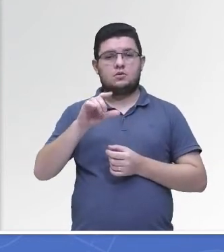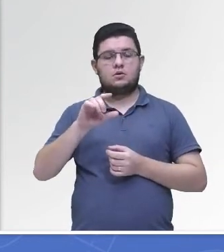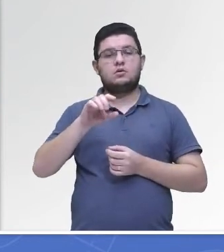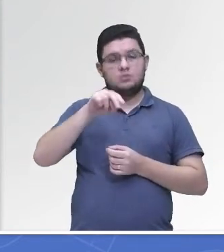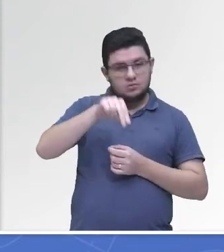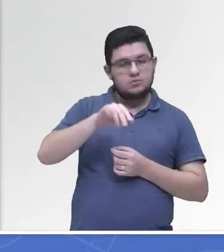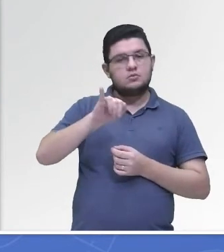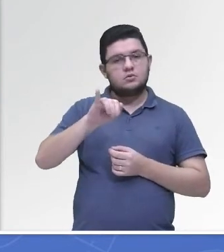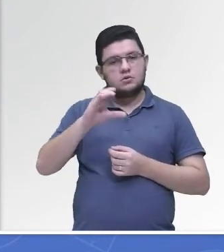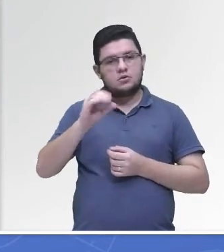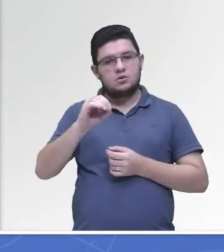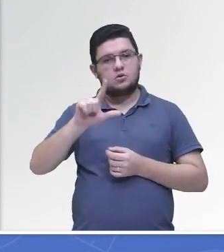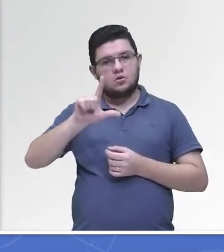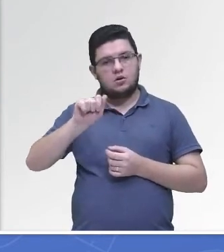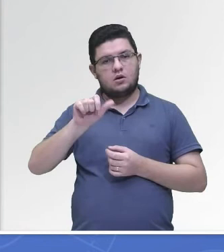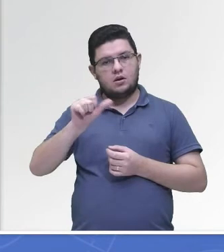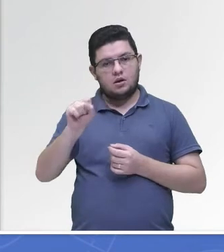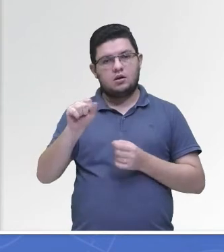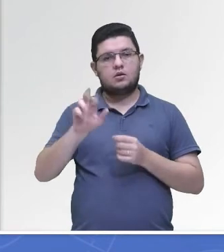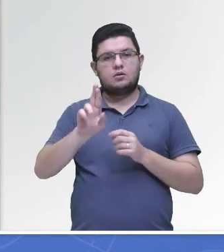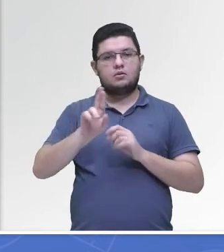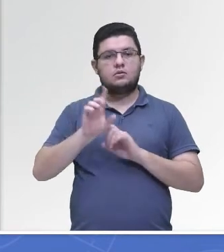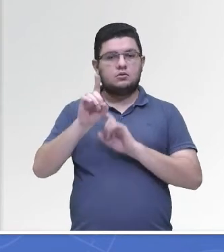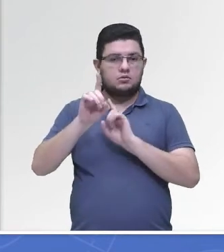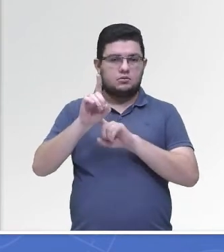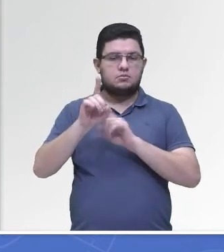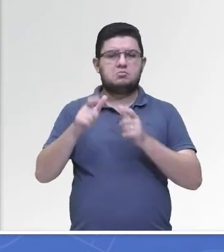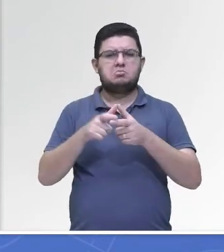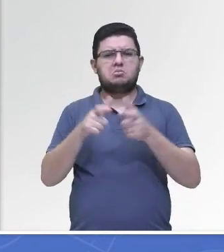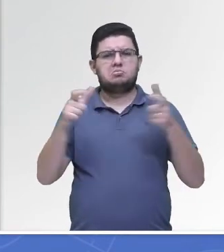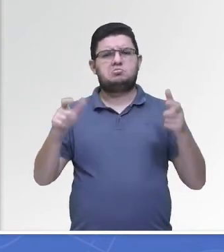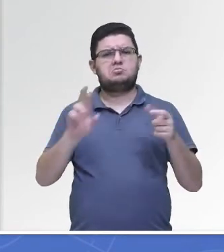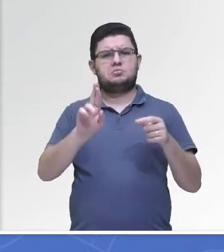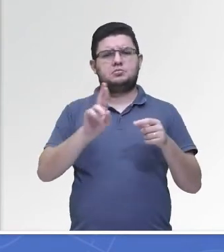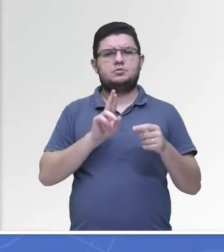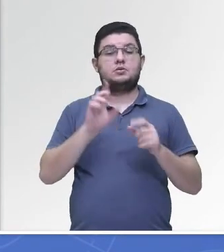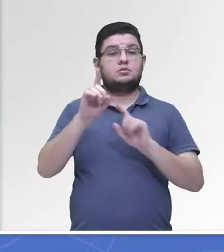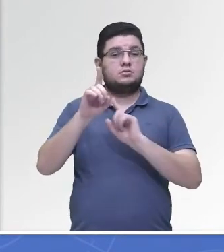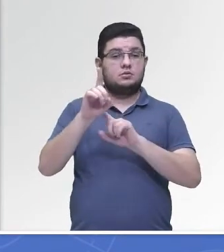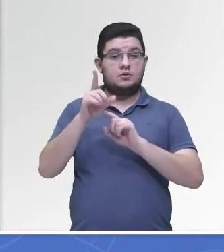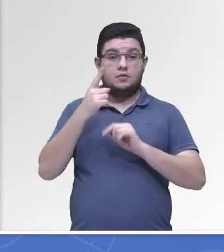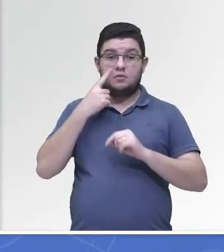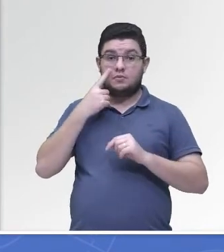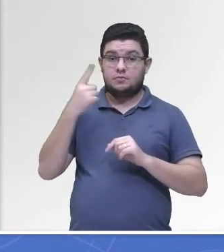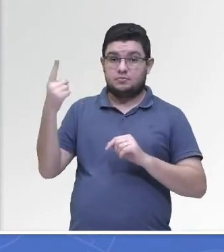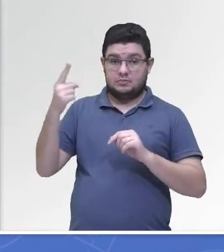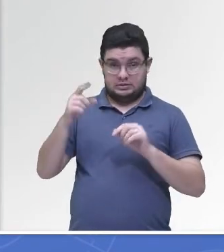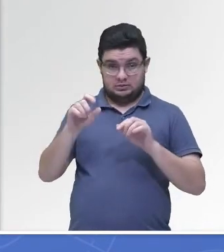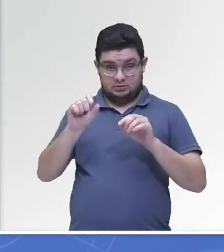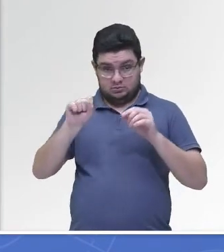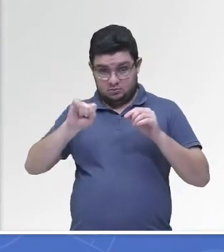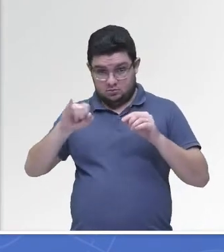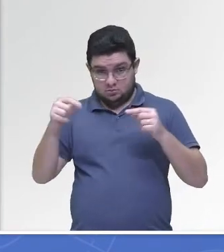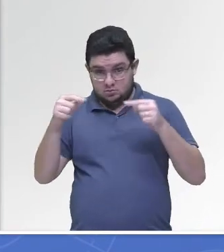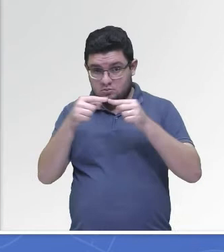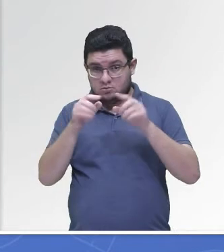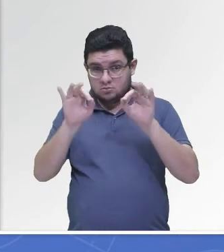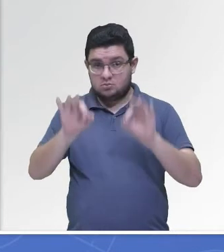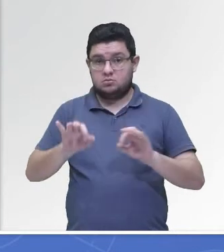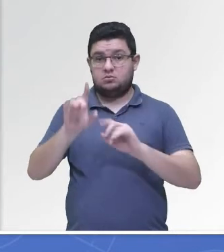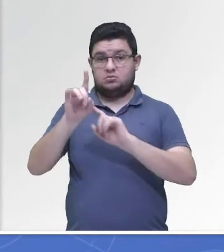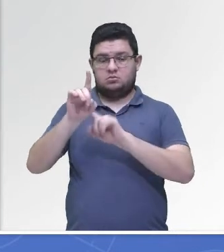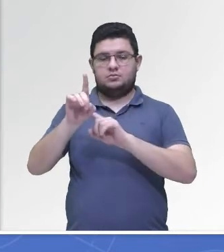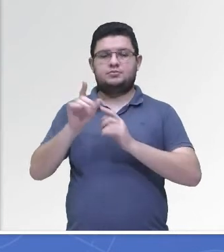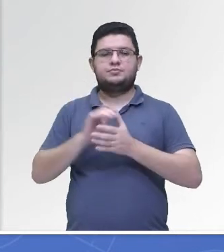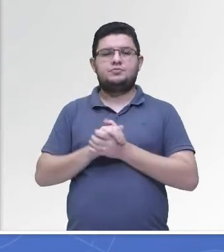Tainara, Antônio, letra D. A maioria dizendo aqui que é a letra D. Vamos analisar essa estrutura e ver se realmente essa é a resposta. A questão